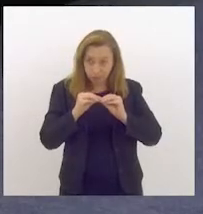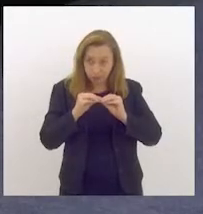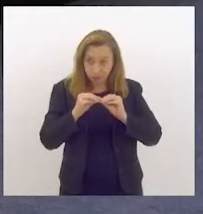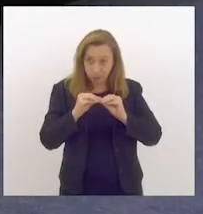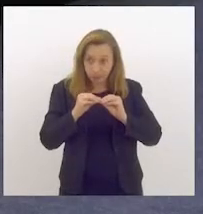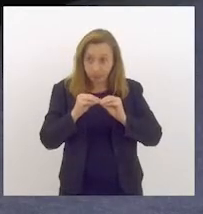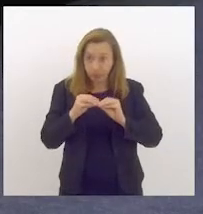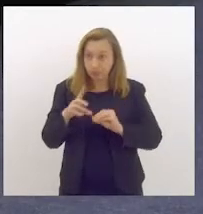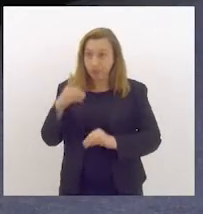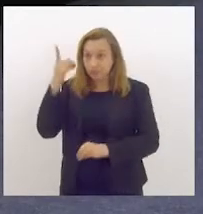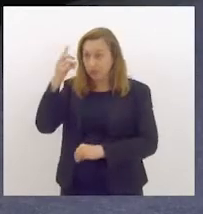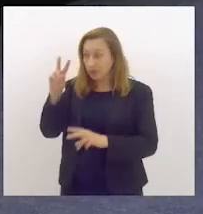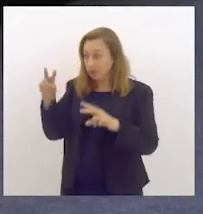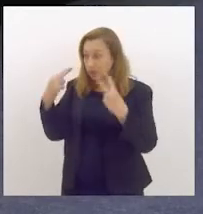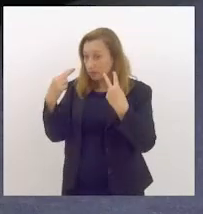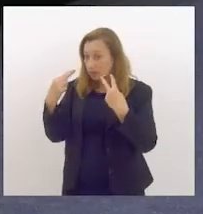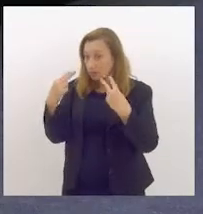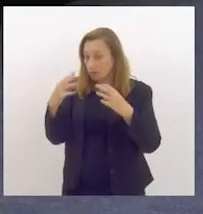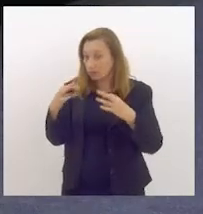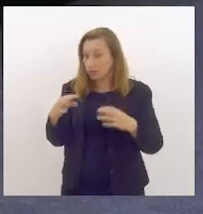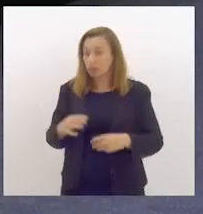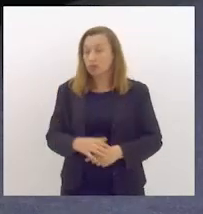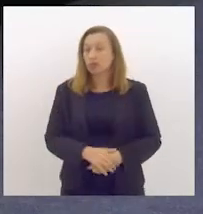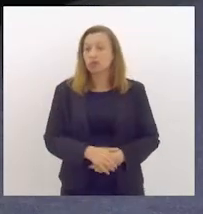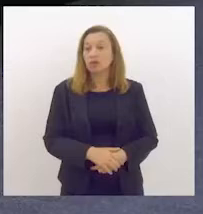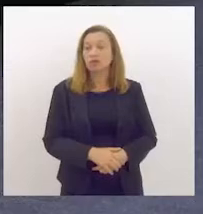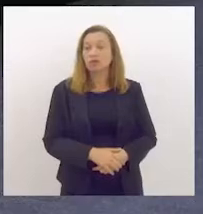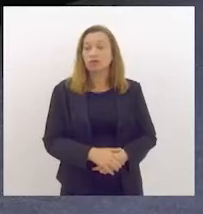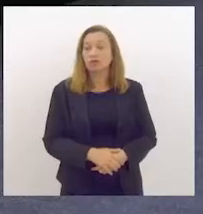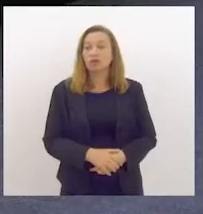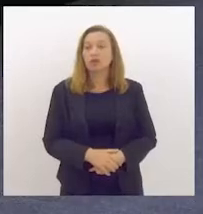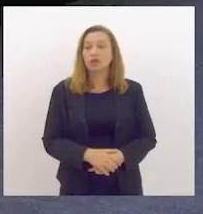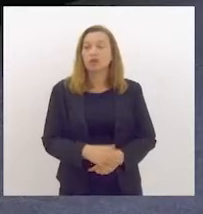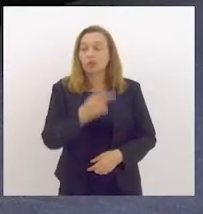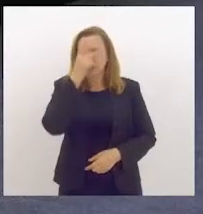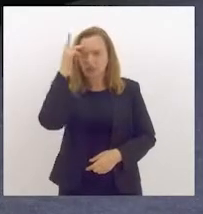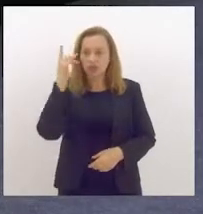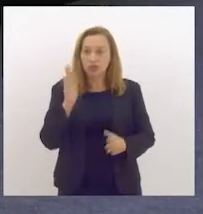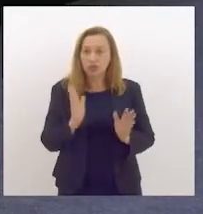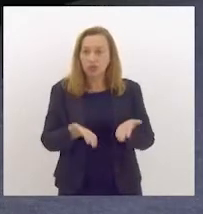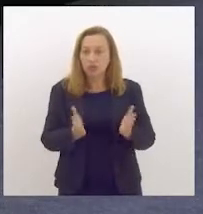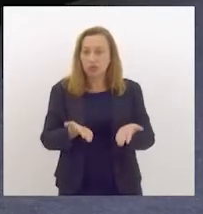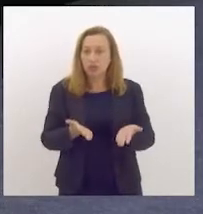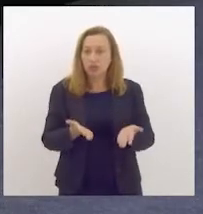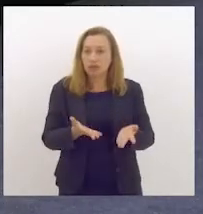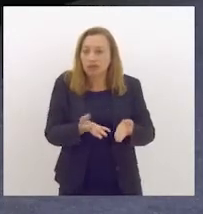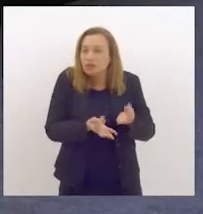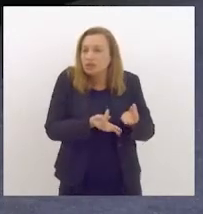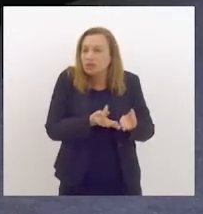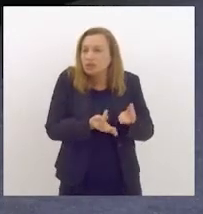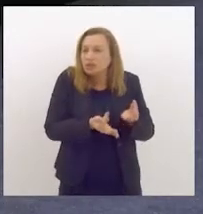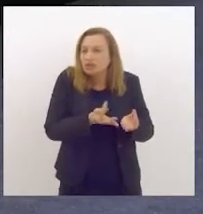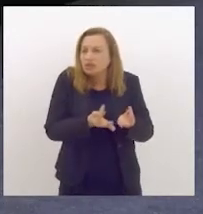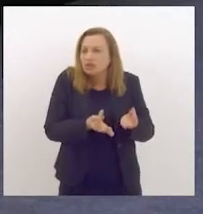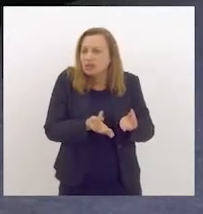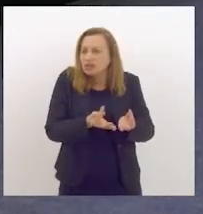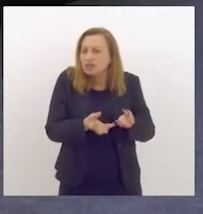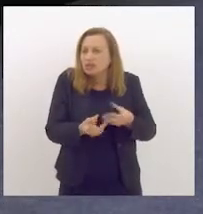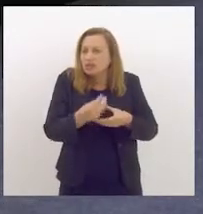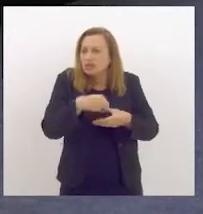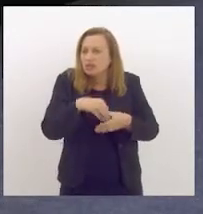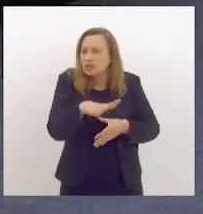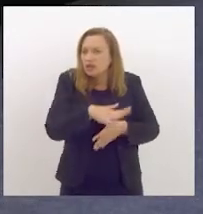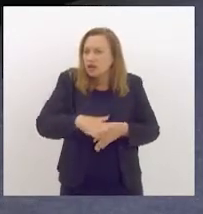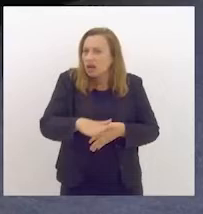os deputados tudo a pessoa agora tá sendo tratada dentro da